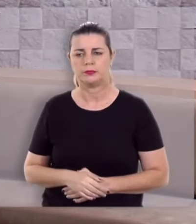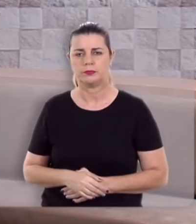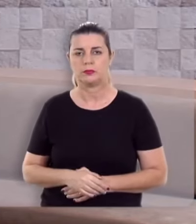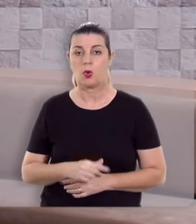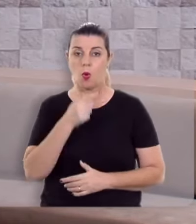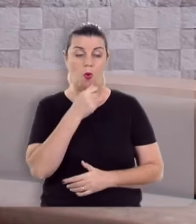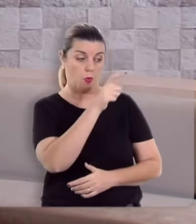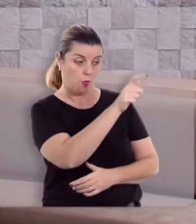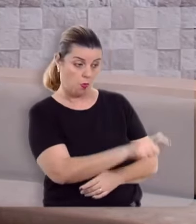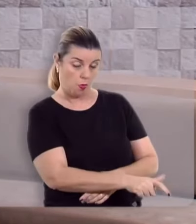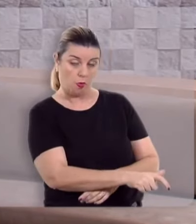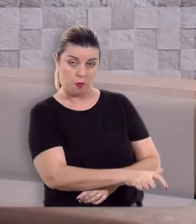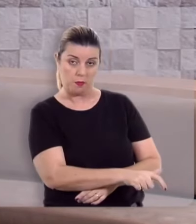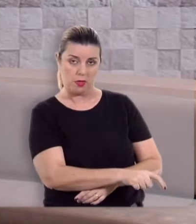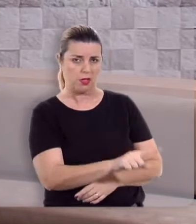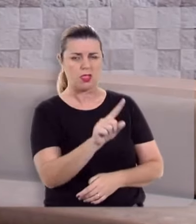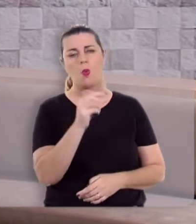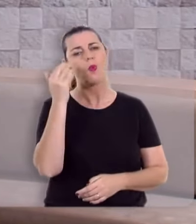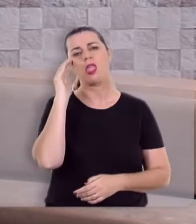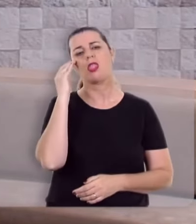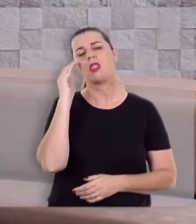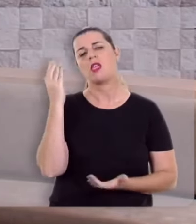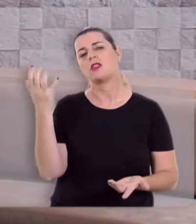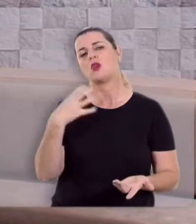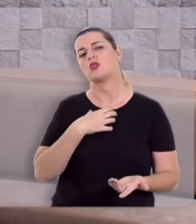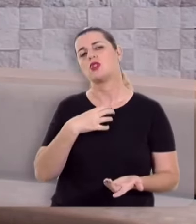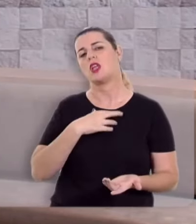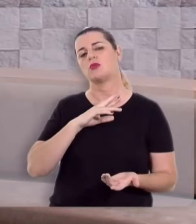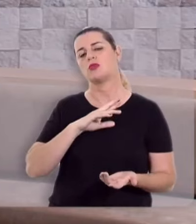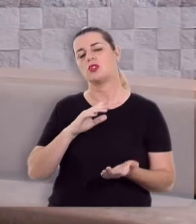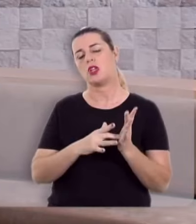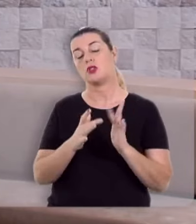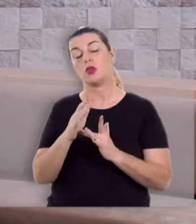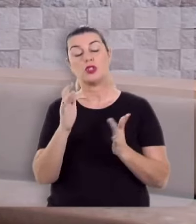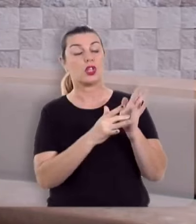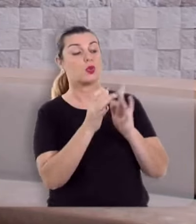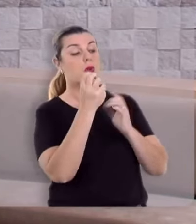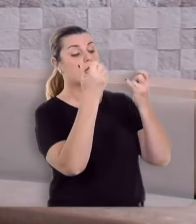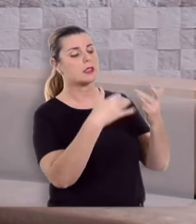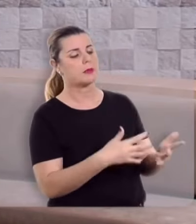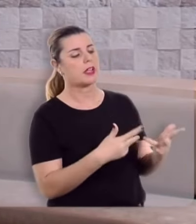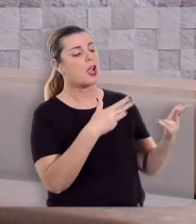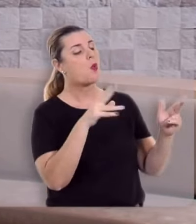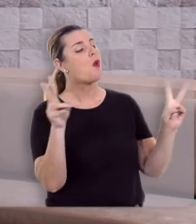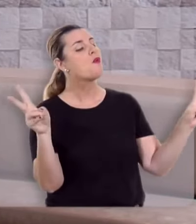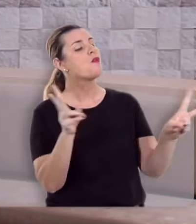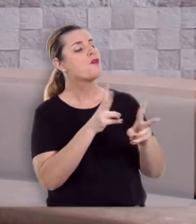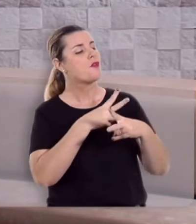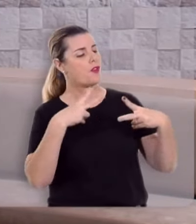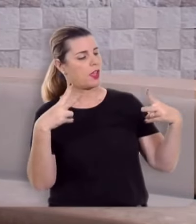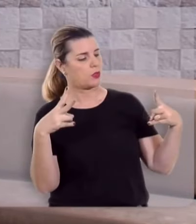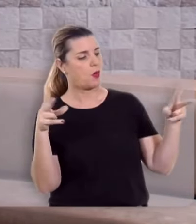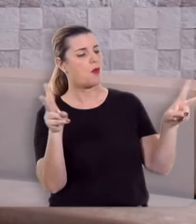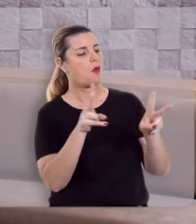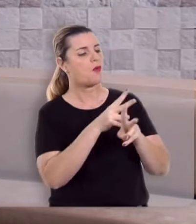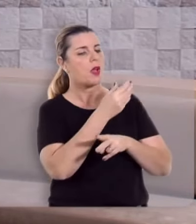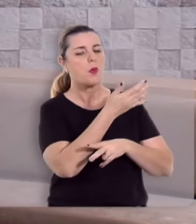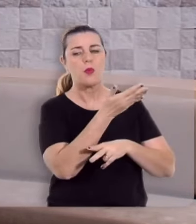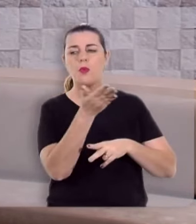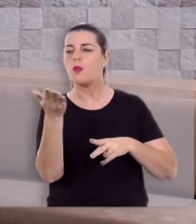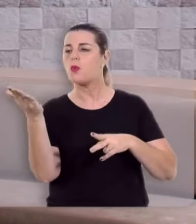Nicodemus não entendeu essa linguagem de Jesus. Aí Jesus explica para ele, Nicodemus, é como o vento, o vento sopra onde